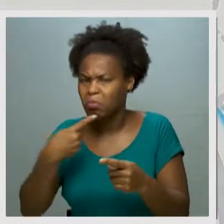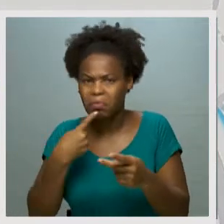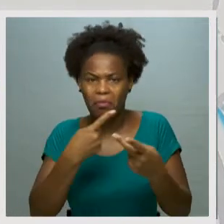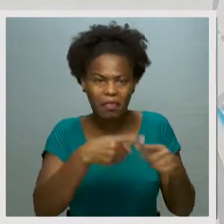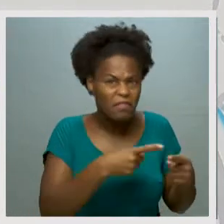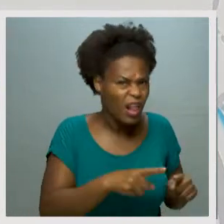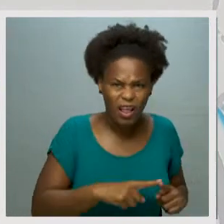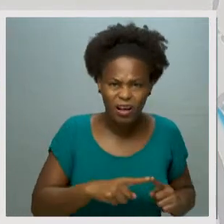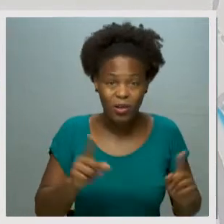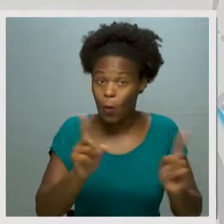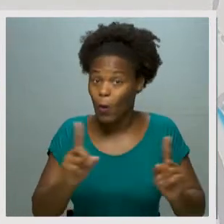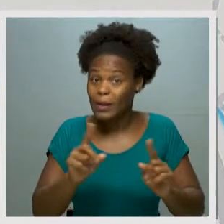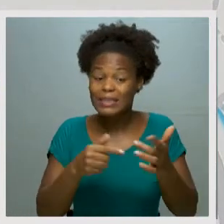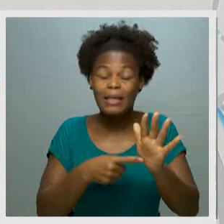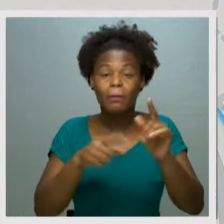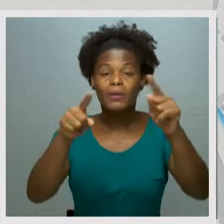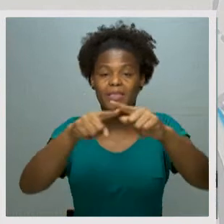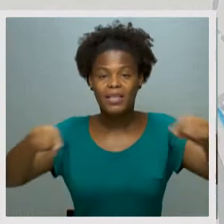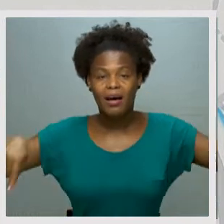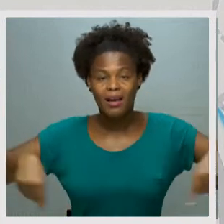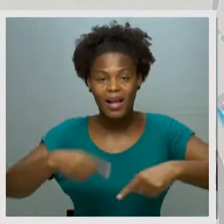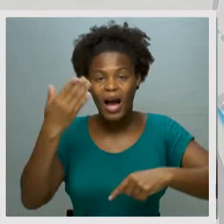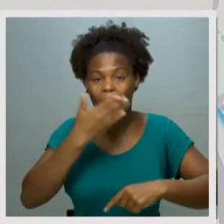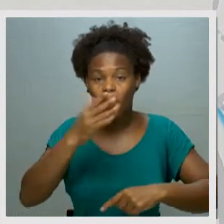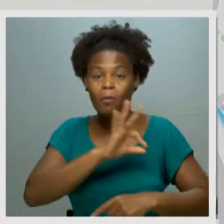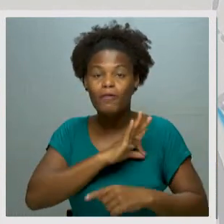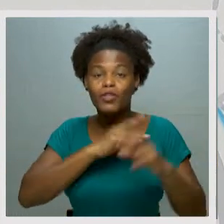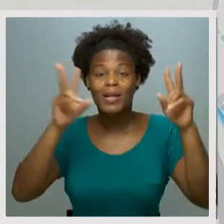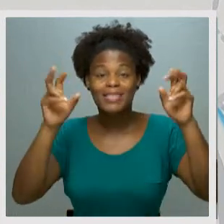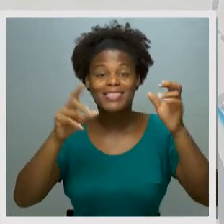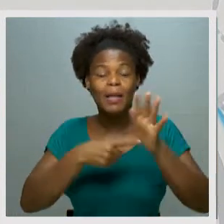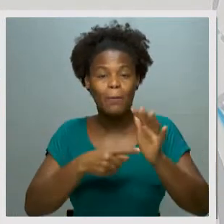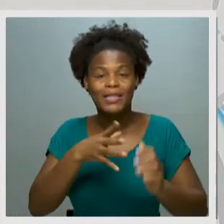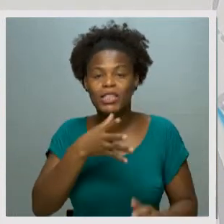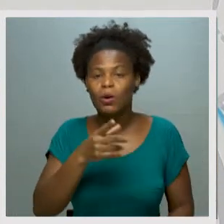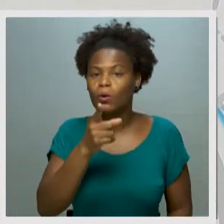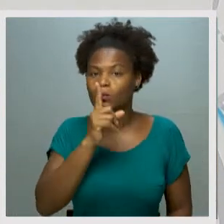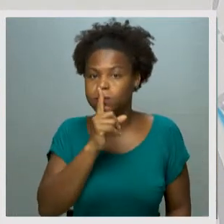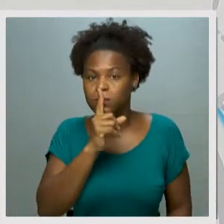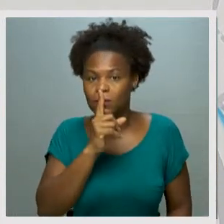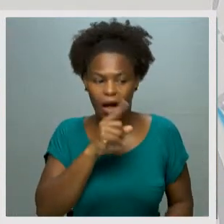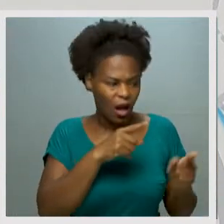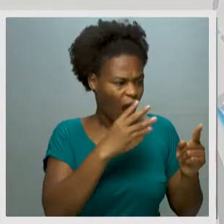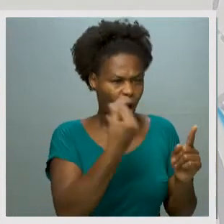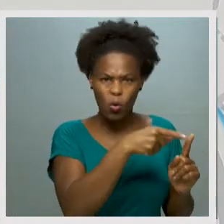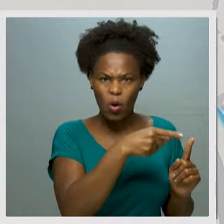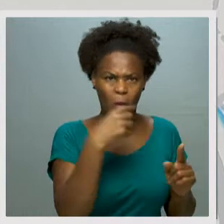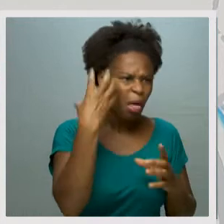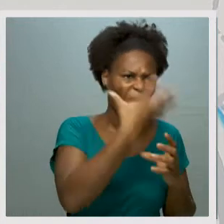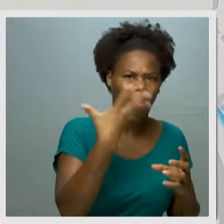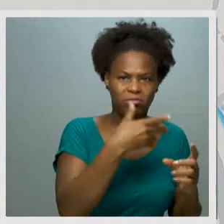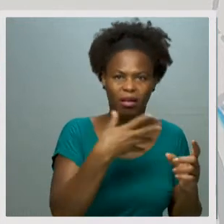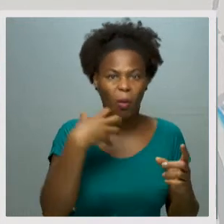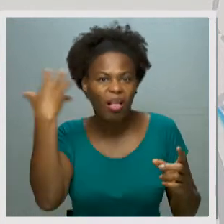interpretações. Verdade. Na sala de aula, quando o professor diz silêncio, um aluno não pode continuar a fazer barulho e outro fazer outra coisa.